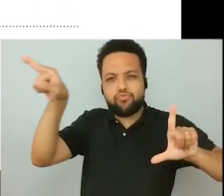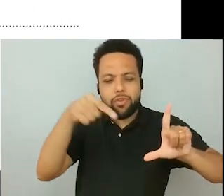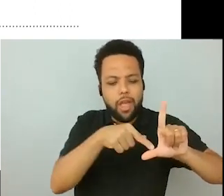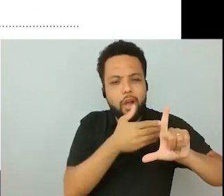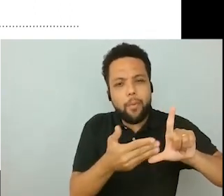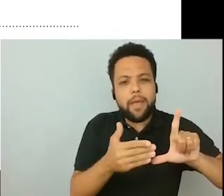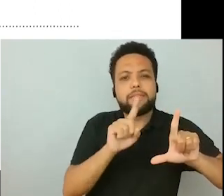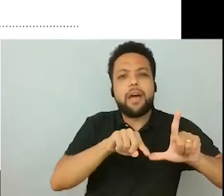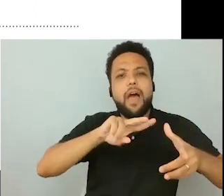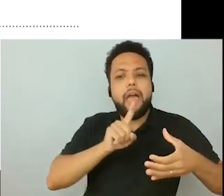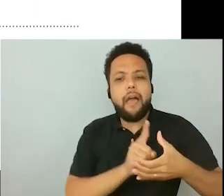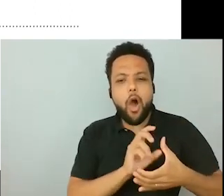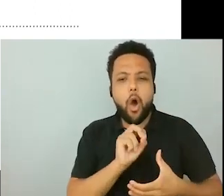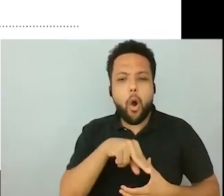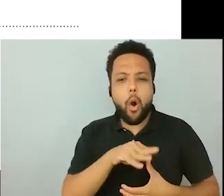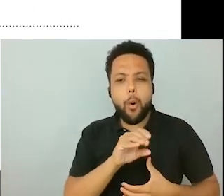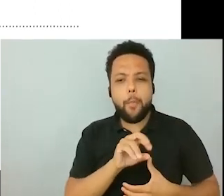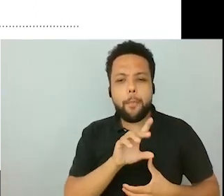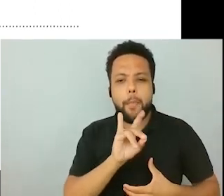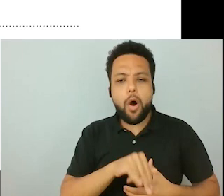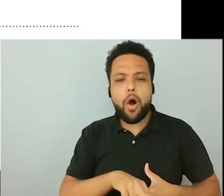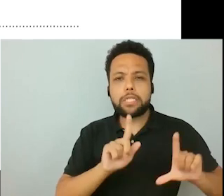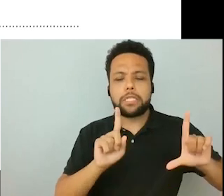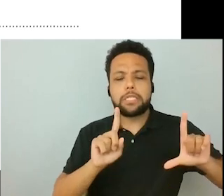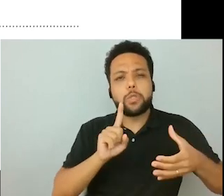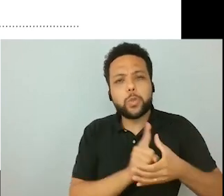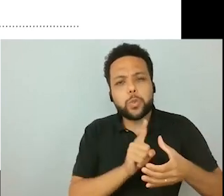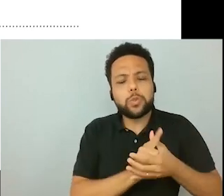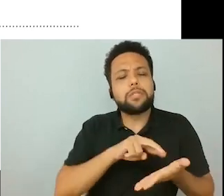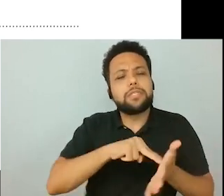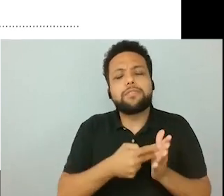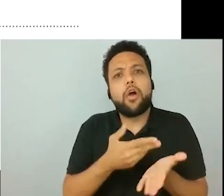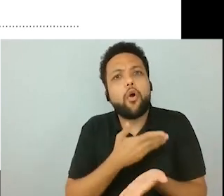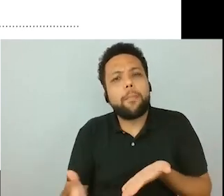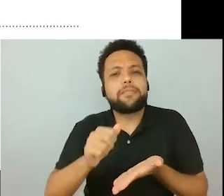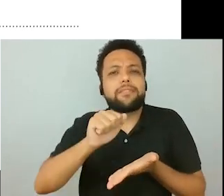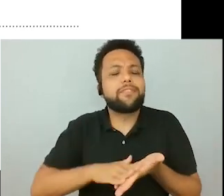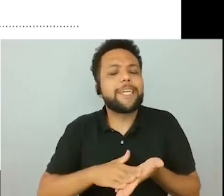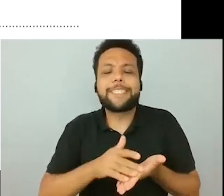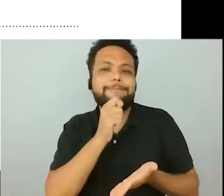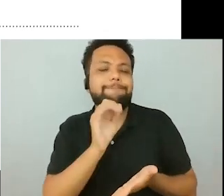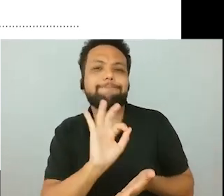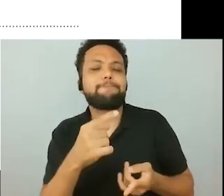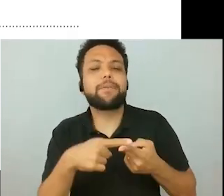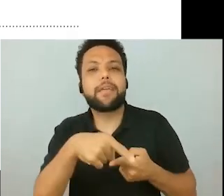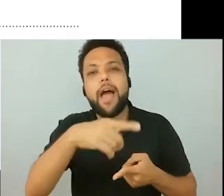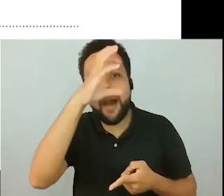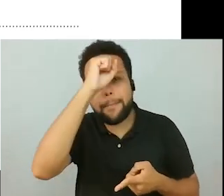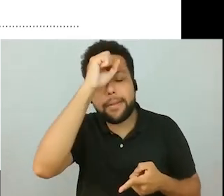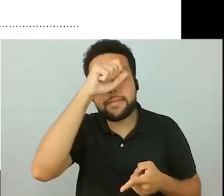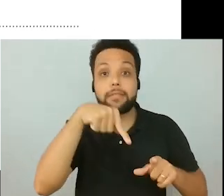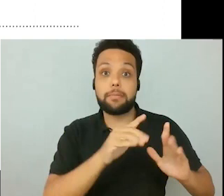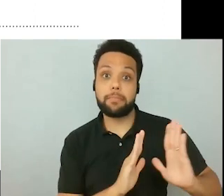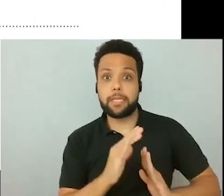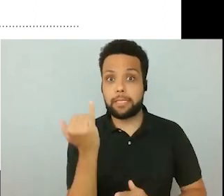não vai conseguir, por conta, puxar nenhuma atividade quando tu está aprendendo uma nova especialidade. E esse período é interessante falar que isso não se